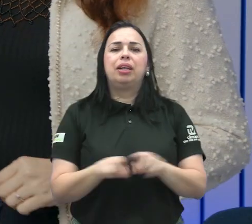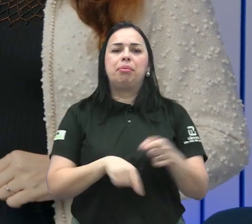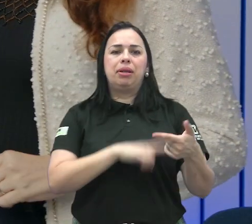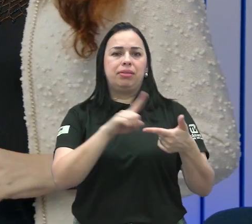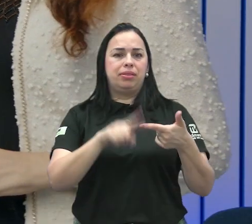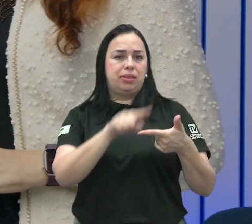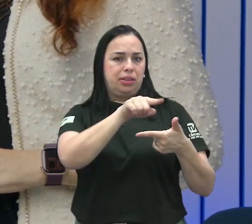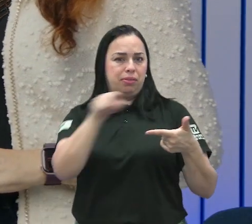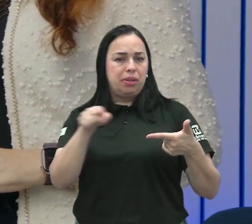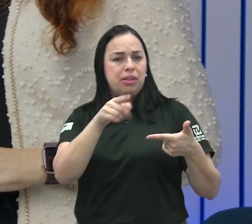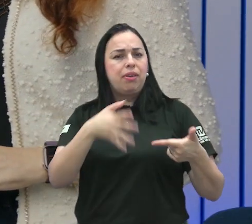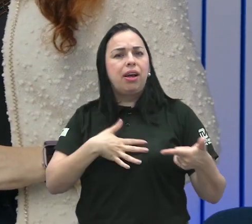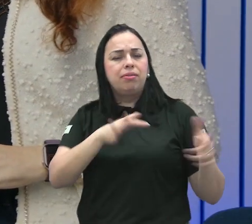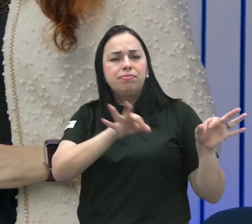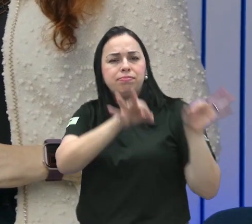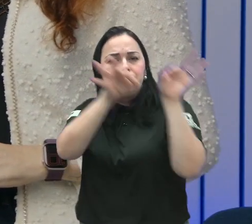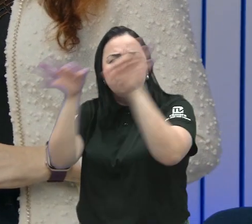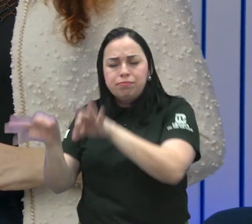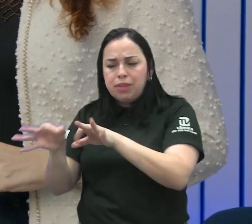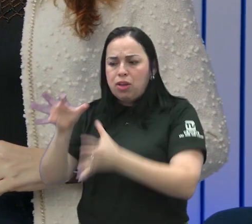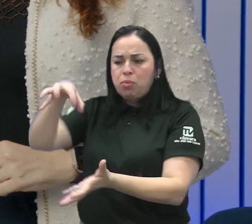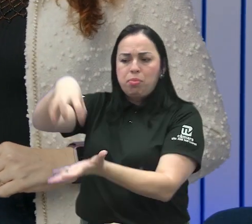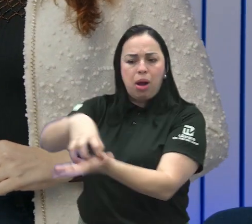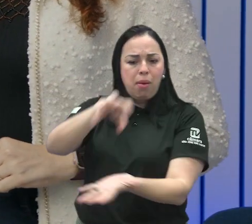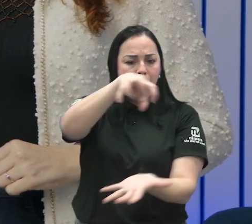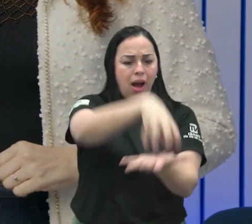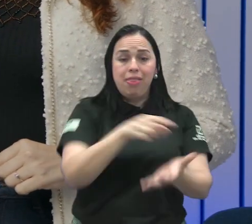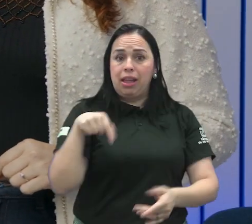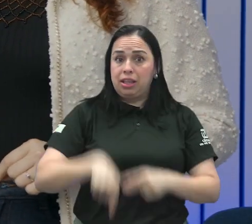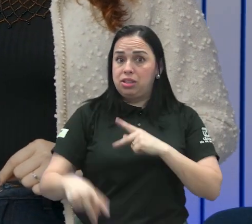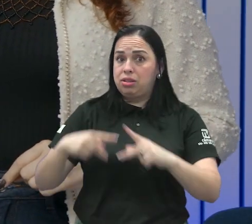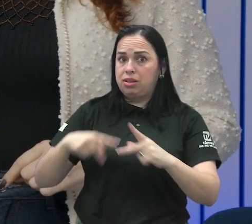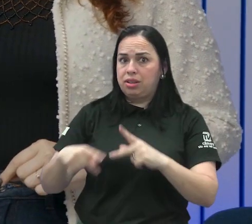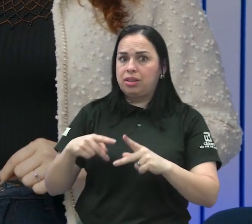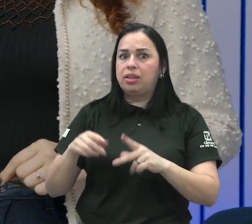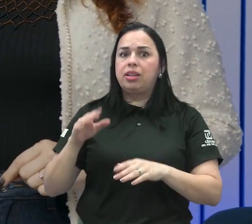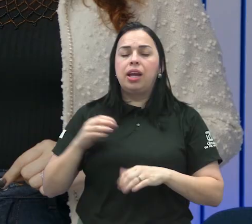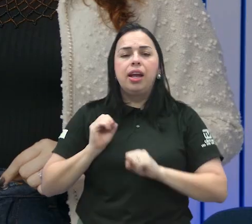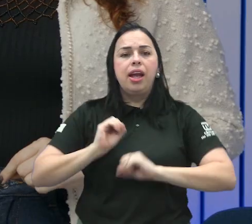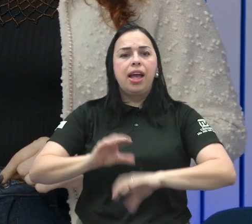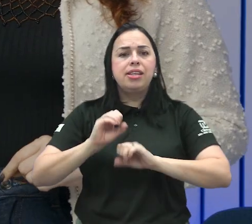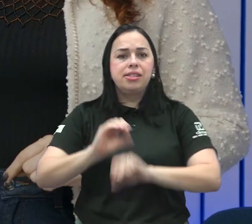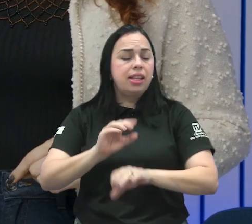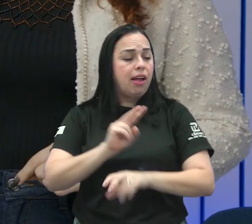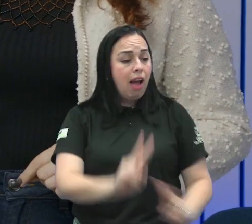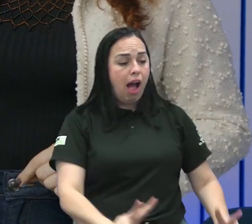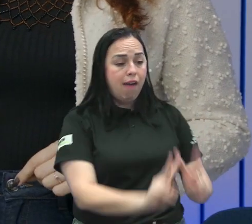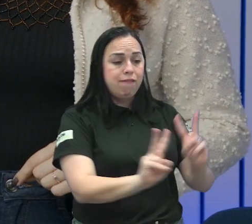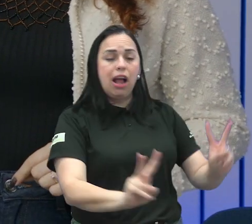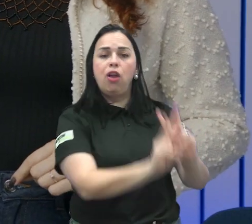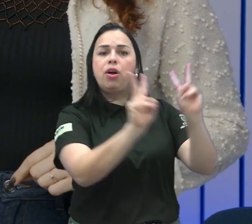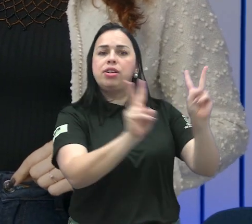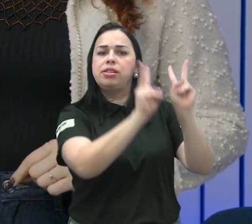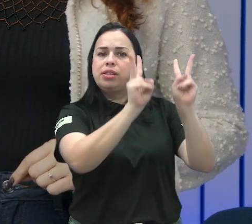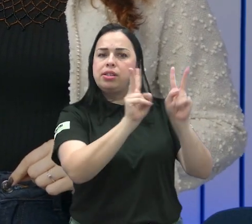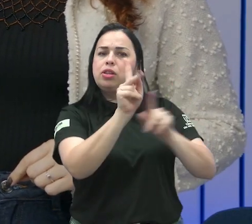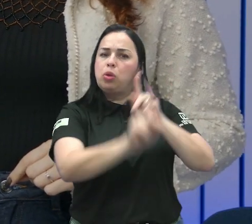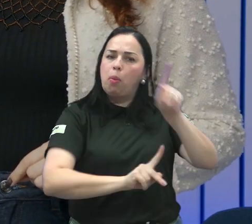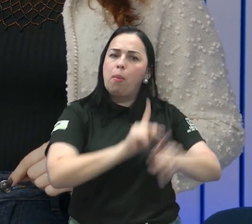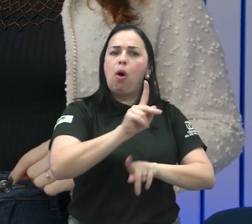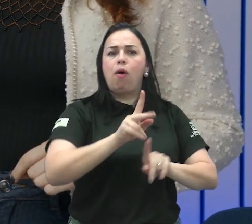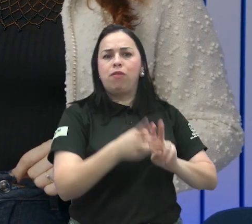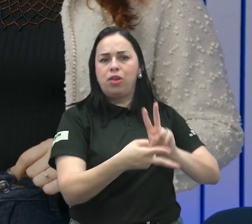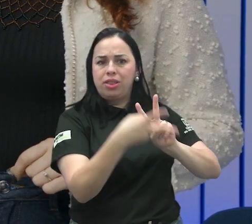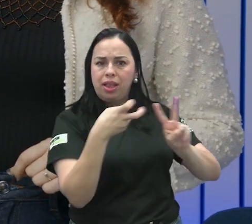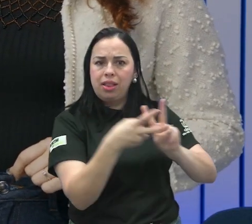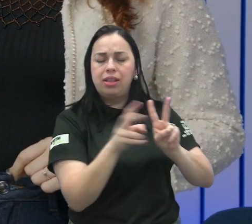na atualidade. E ainda nesta edição você vai conhecer instituições joseenses que trabalham com práticas decoloniais,